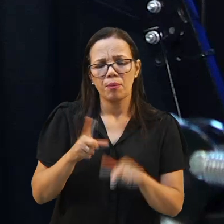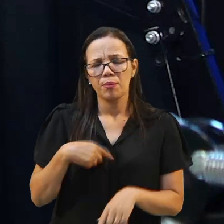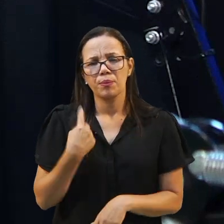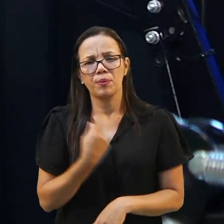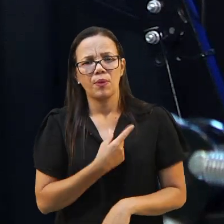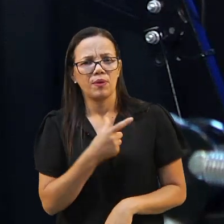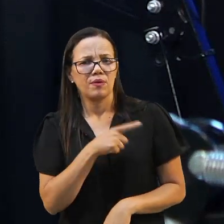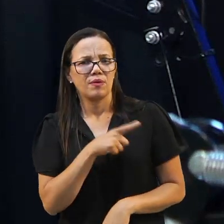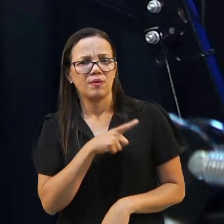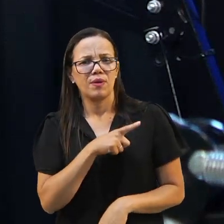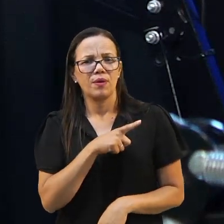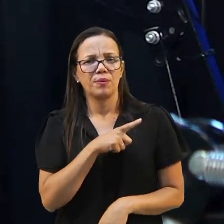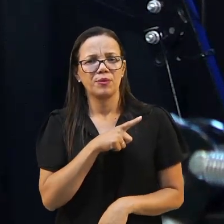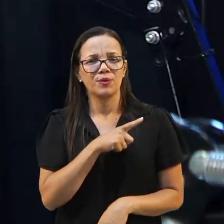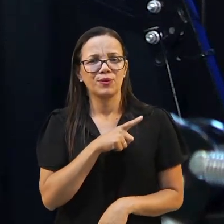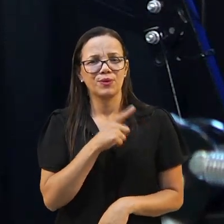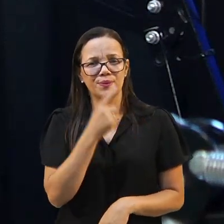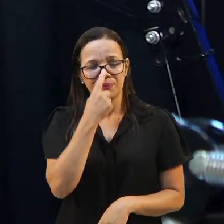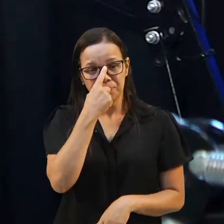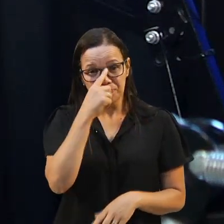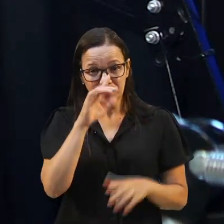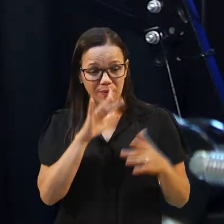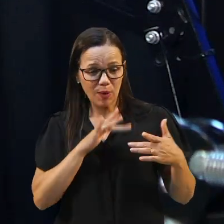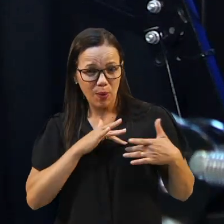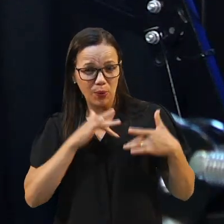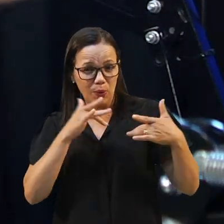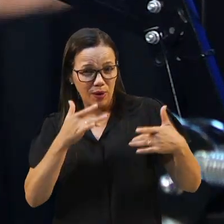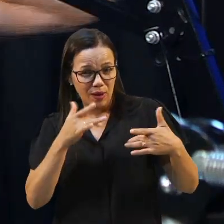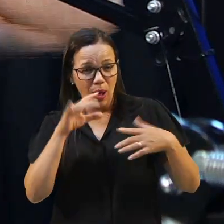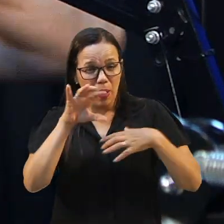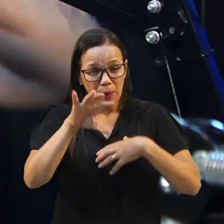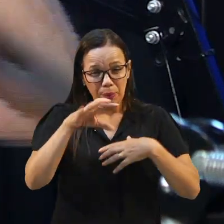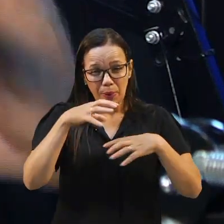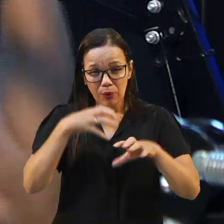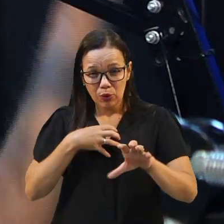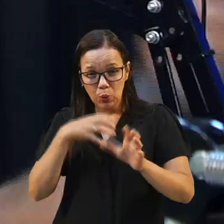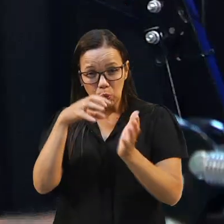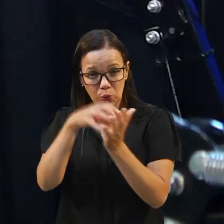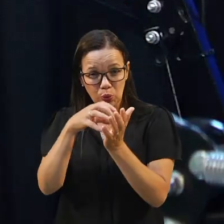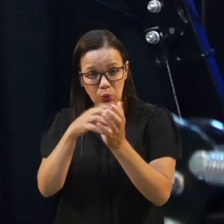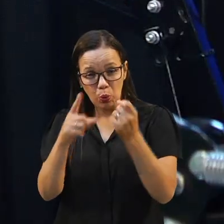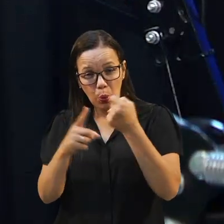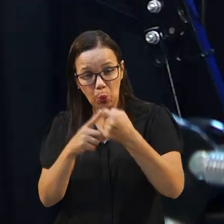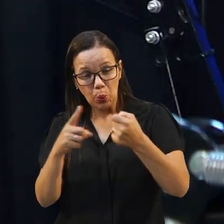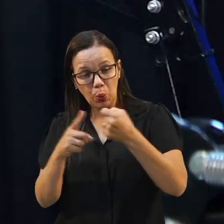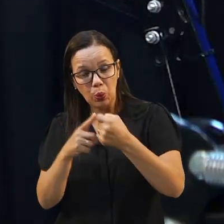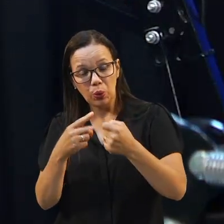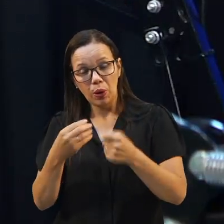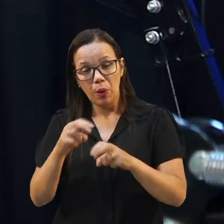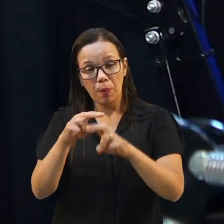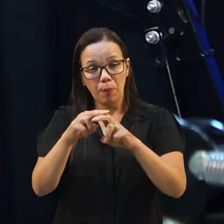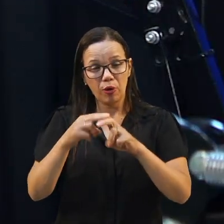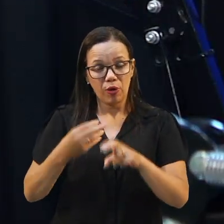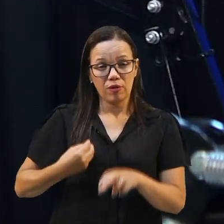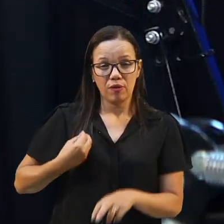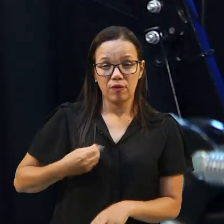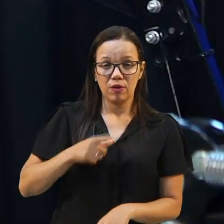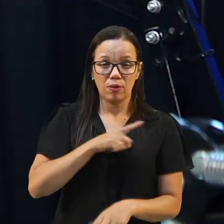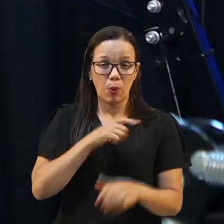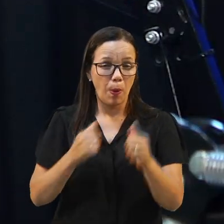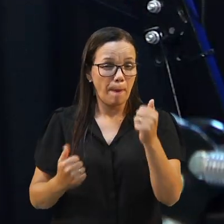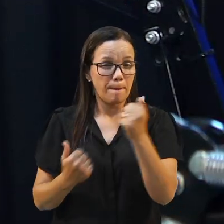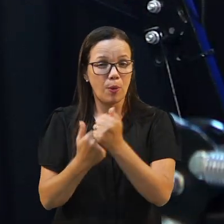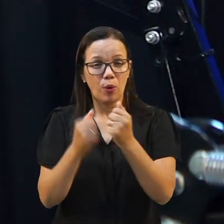tido, né? A solidariedade da sociedade, o Grupo Luta pela Vida, tem hoje um apoio